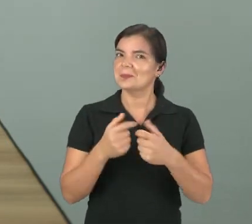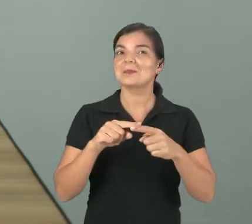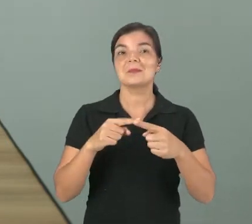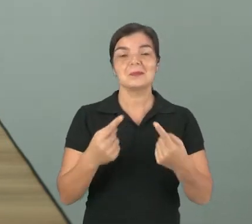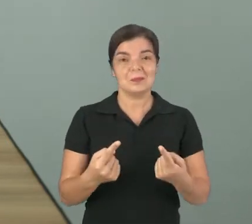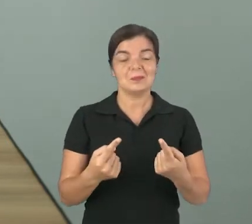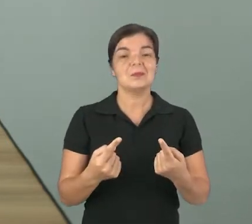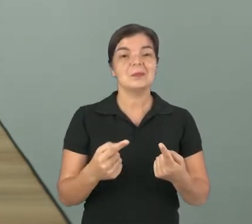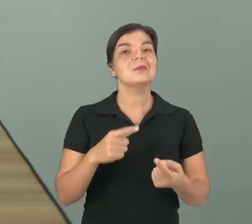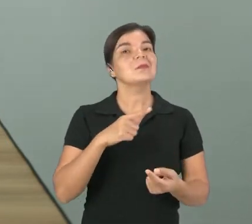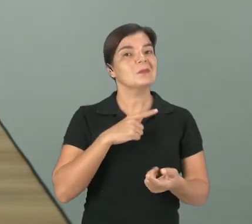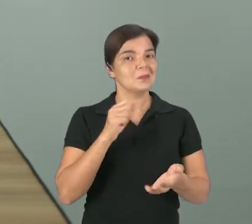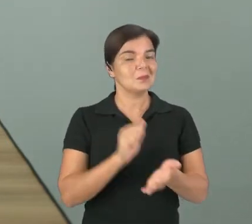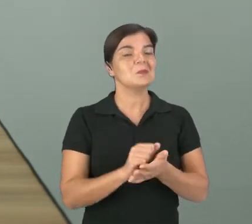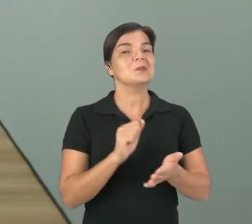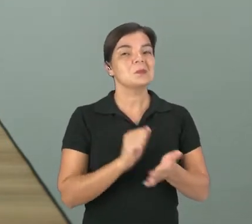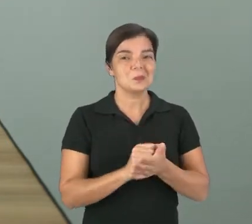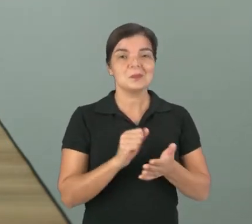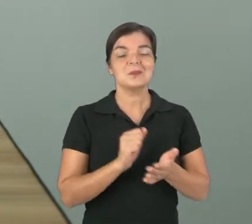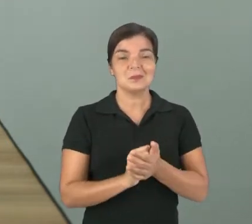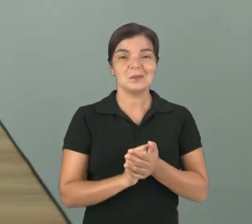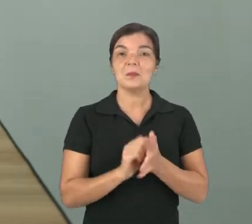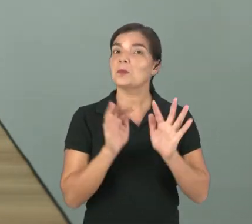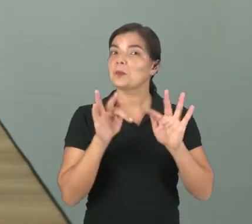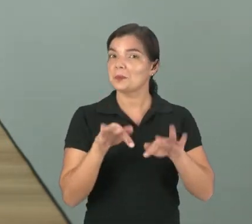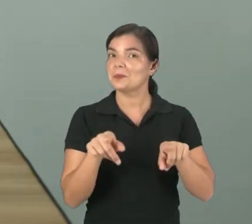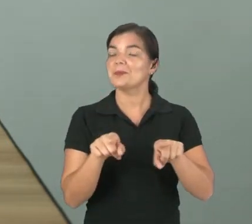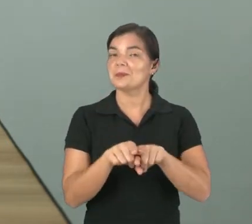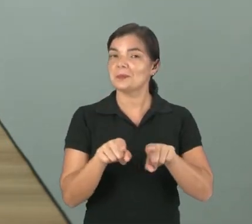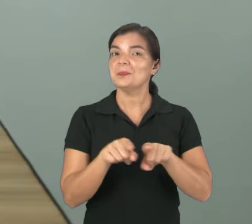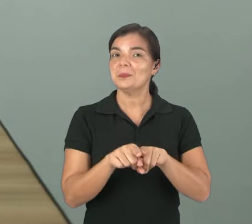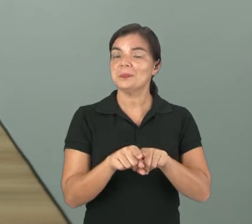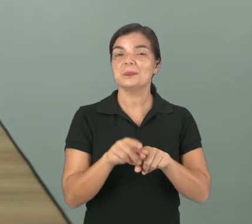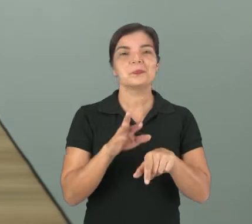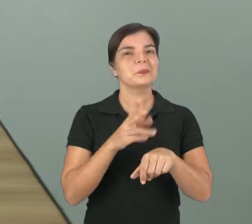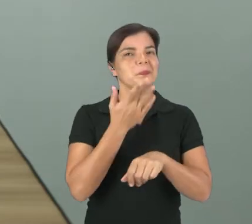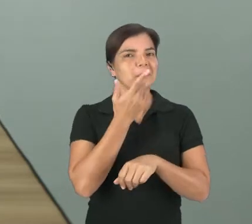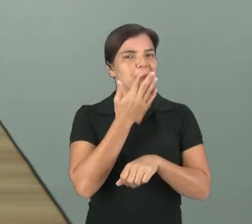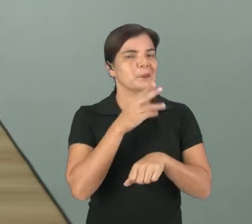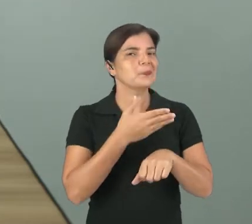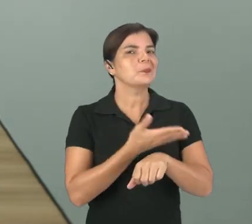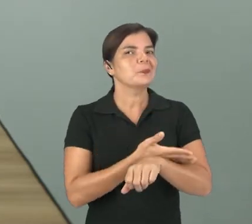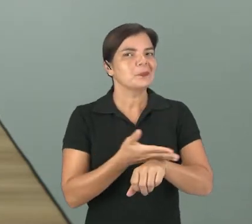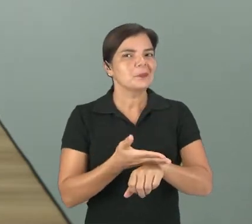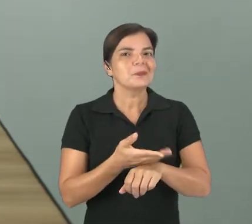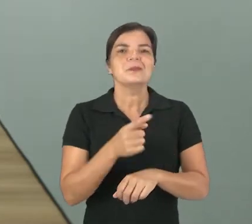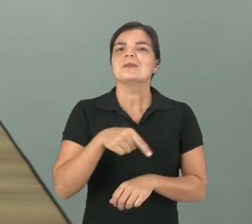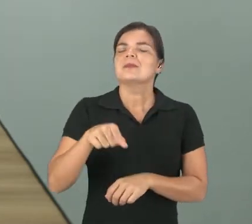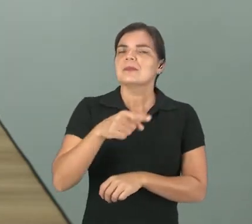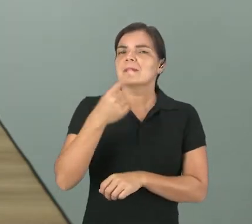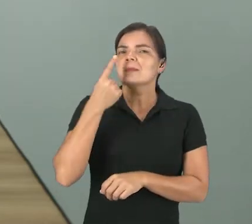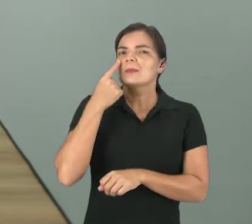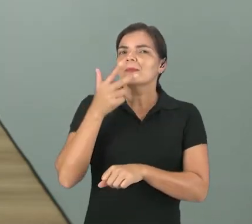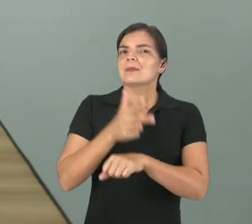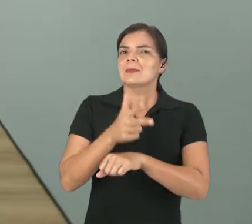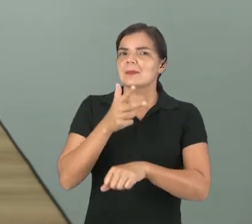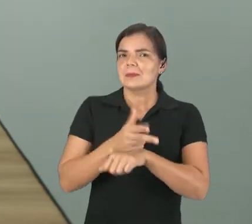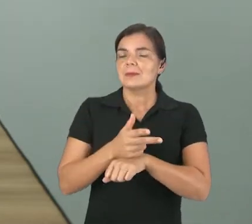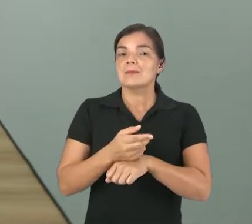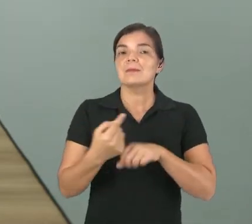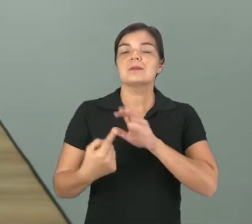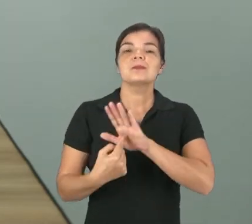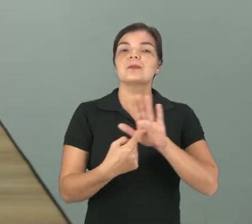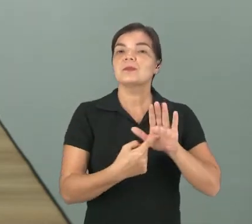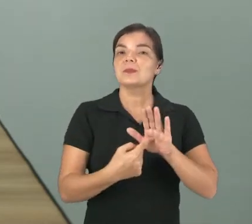mas havia uma escrita nesse vídeo lá no finalzinho, uma escrita em cor branca, você lembra disso? E o que esse vídeo ele tenta